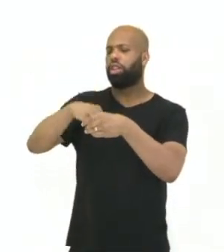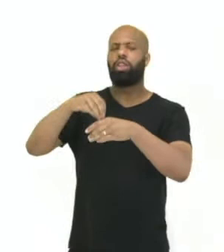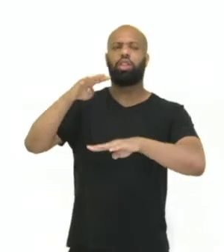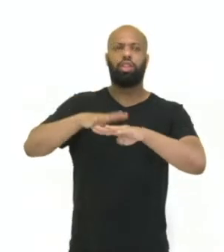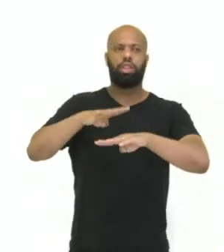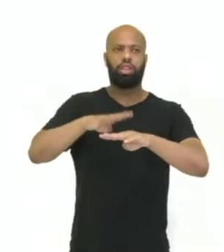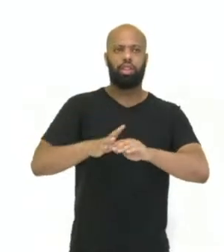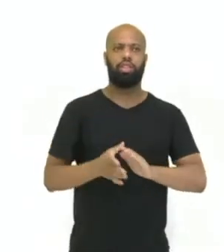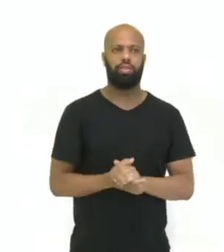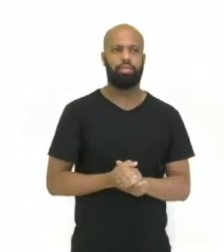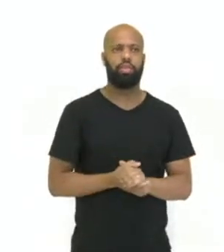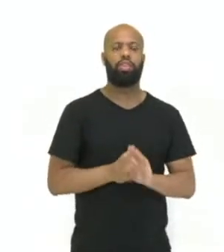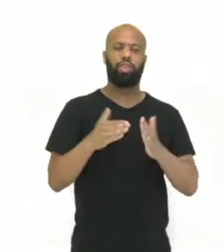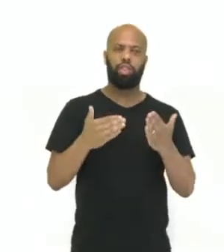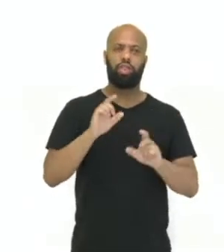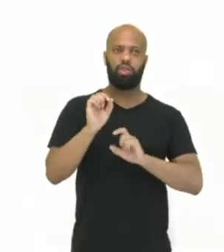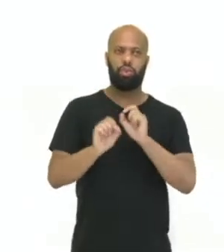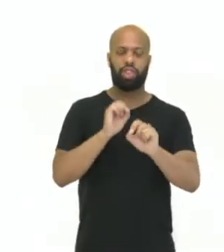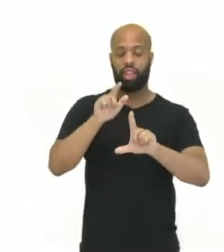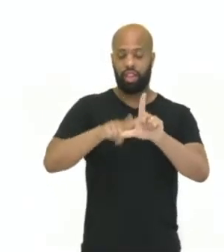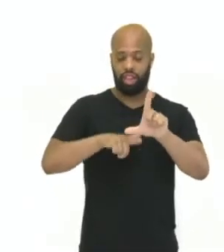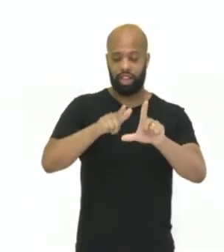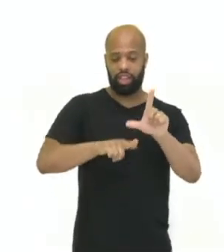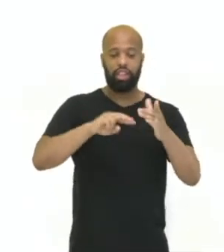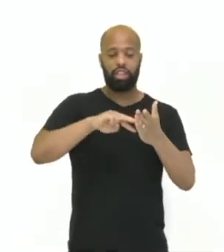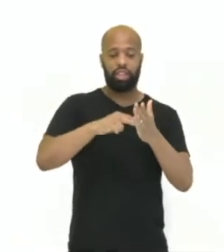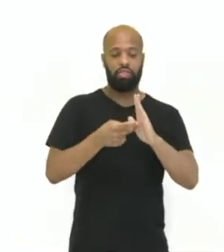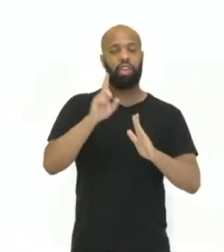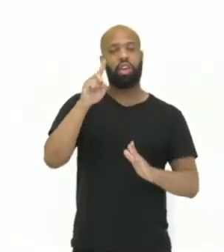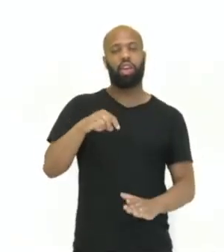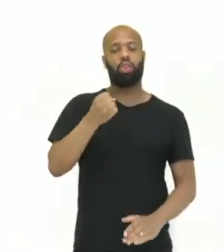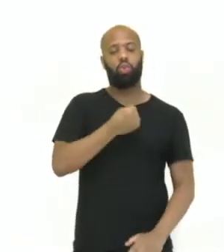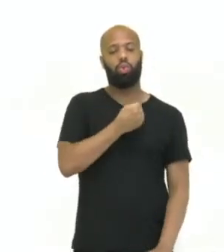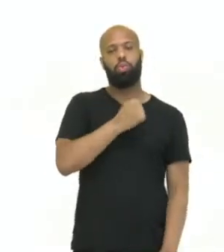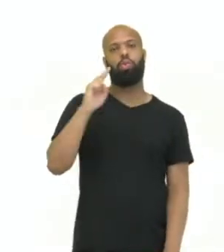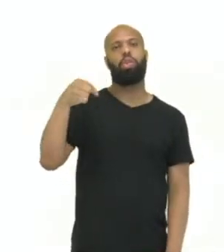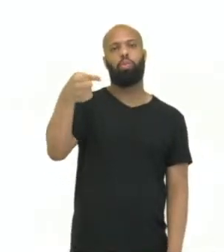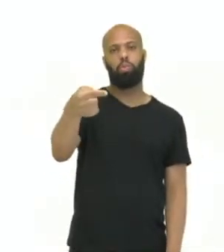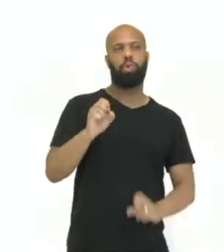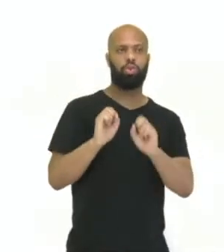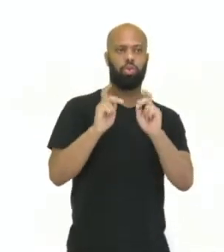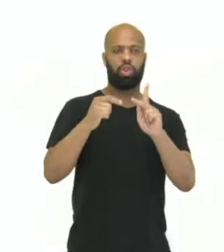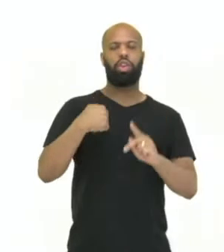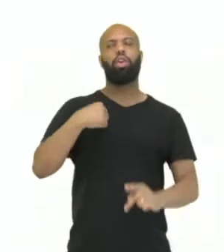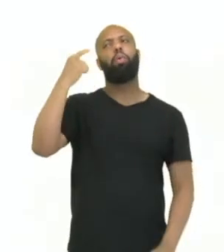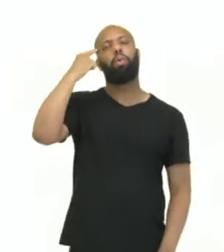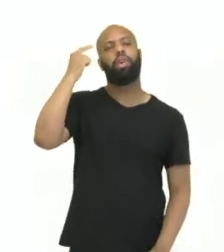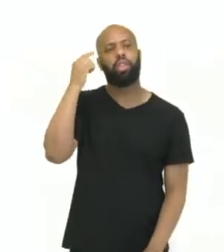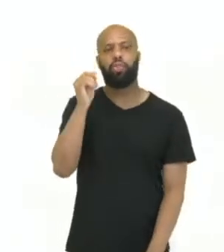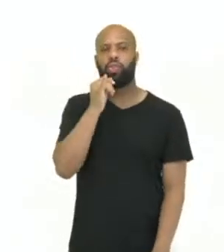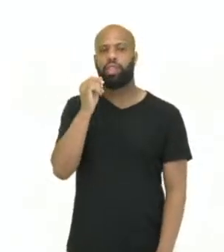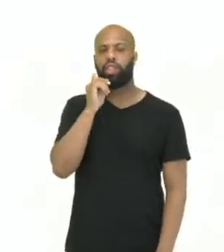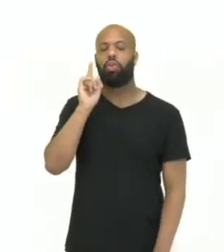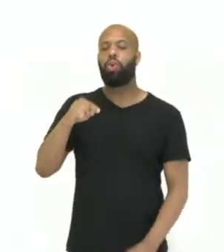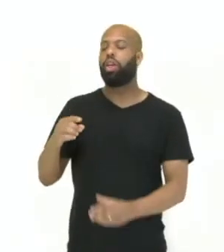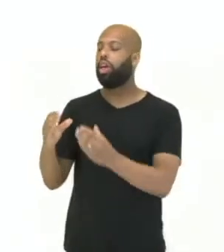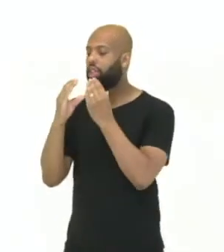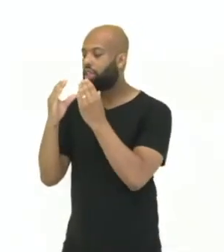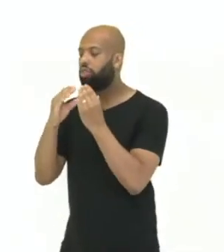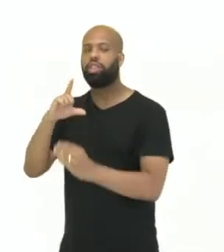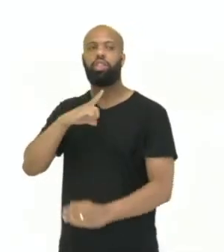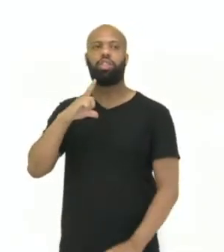né? Lembra, isso aqui vai se transformar em números. Eu pensando lá em sanduíche, eu tenho